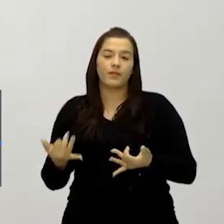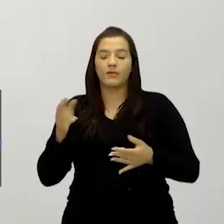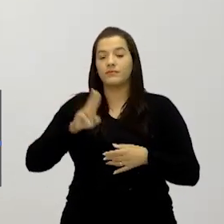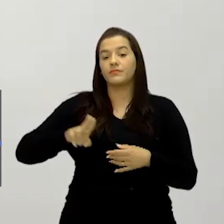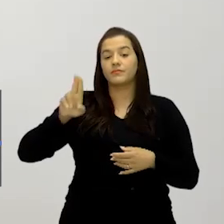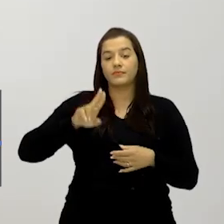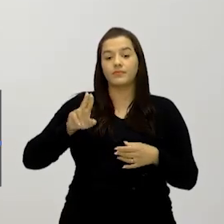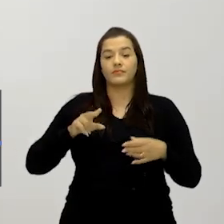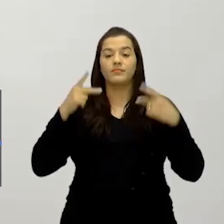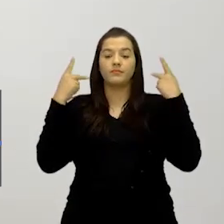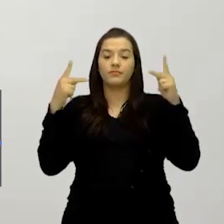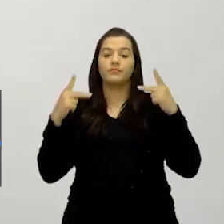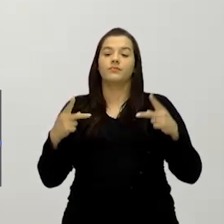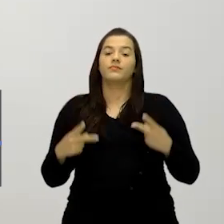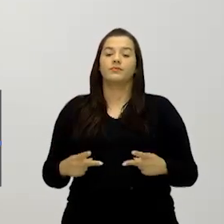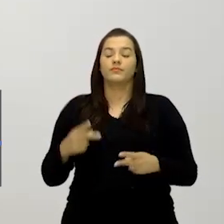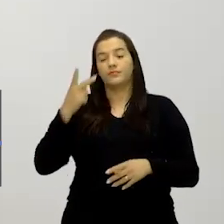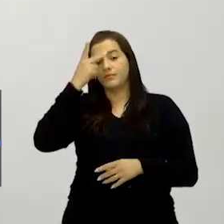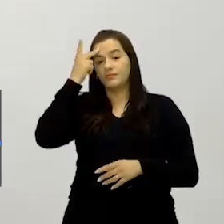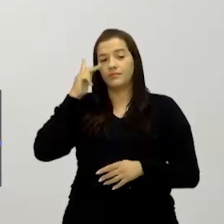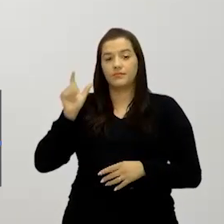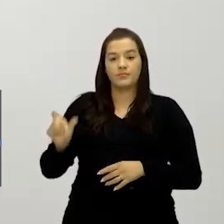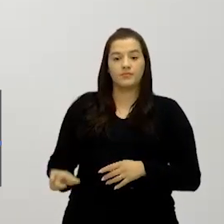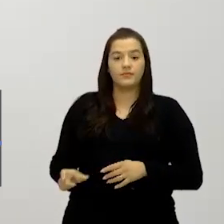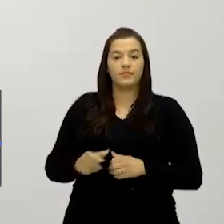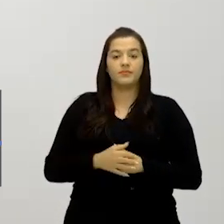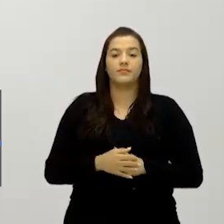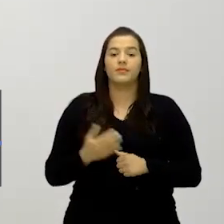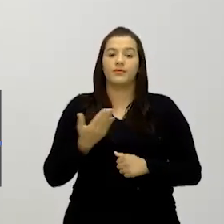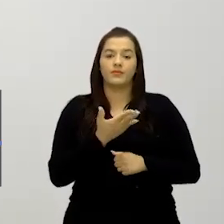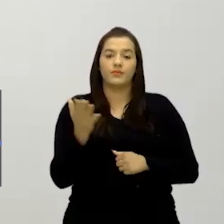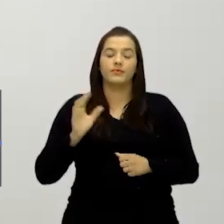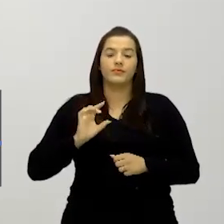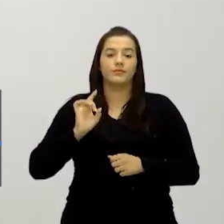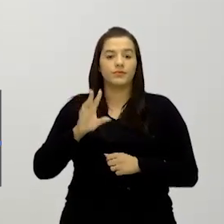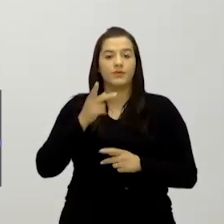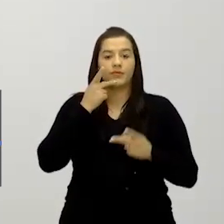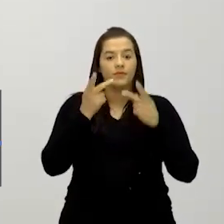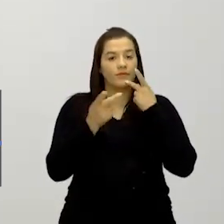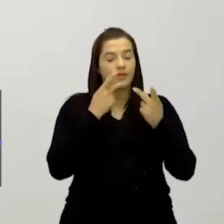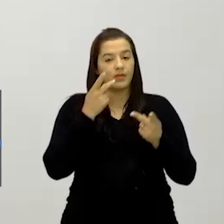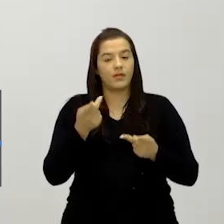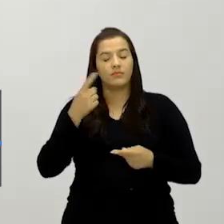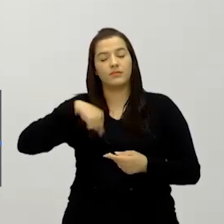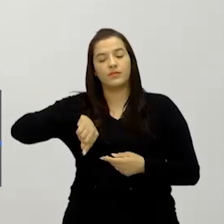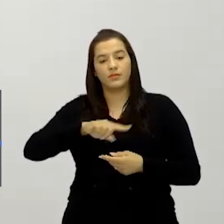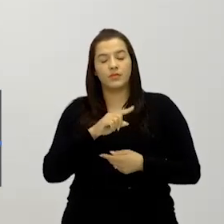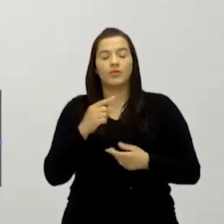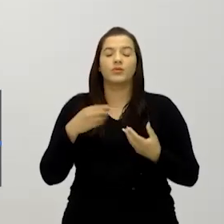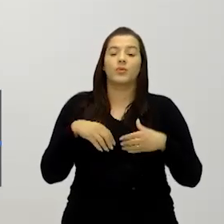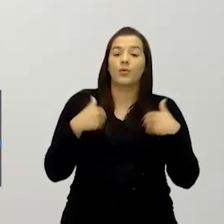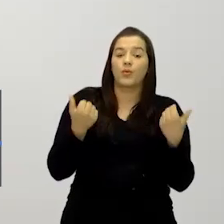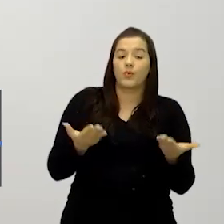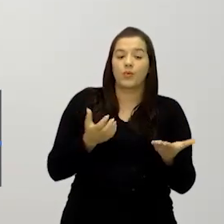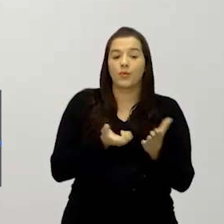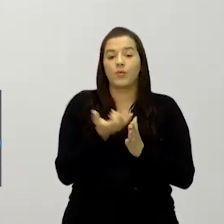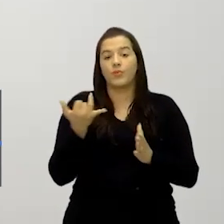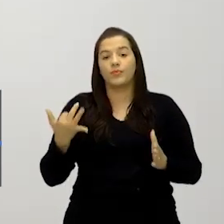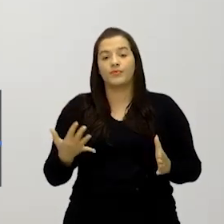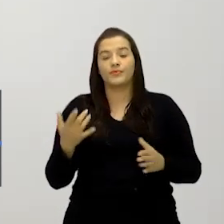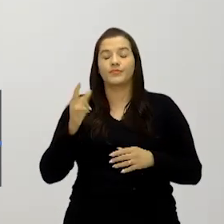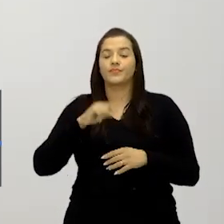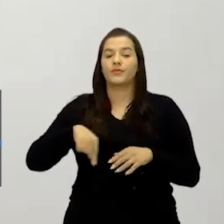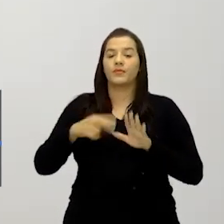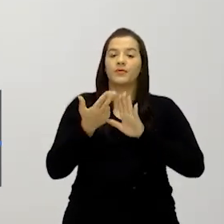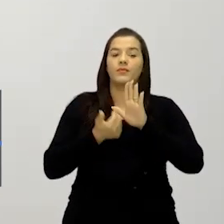esse fluxograma para uma pessoa? Tá? Hoje vocês vão só falar um pouquinho aí pra gente pelo menos quais desses